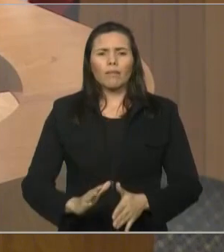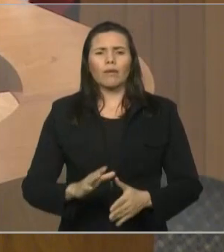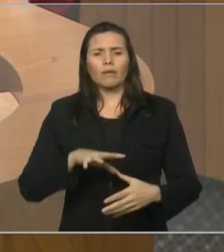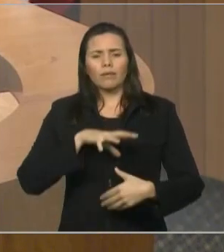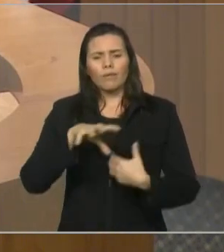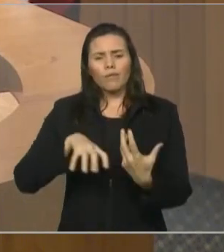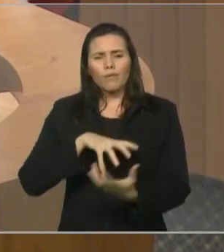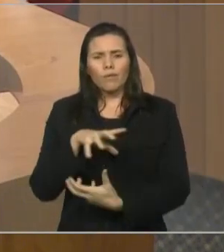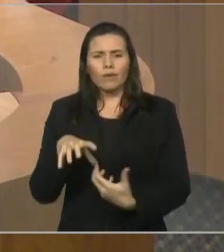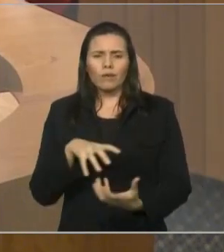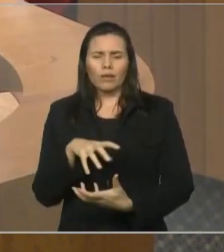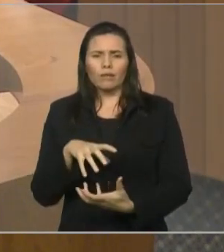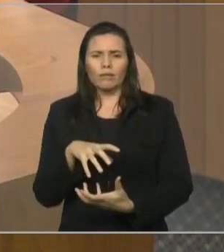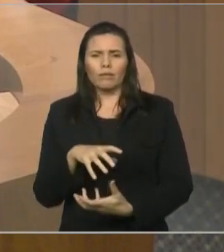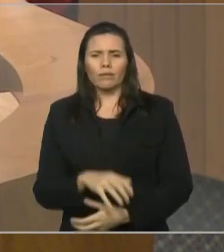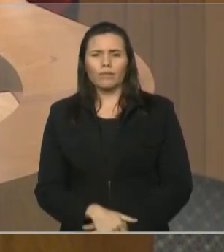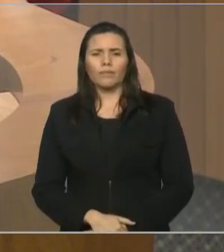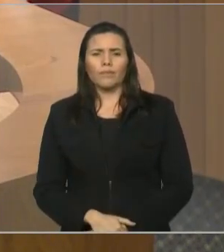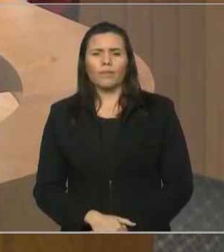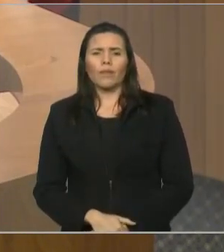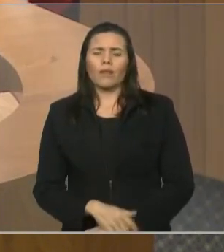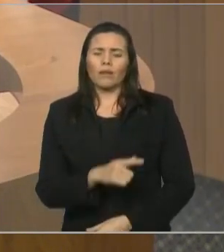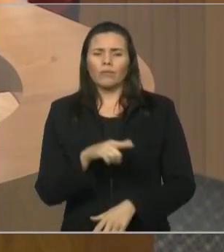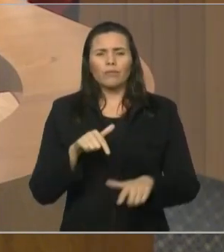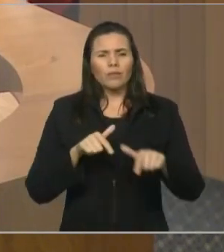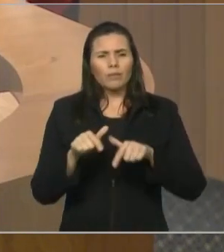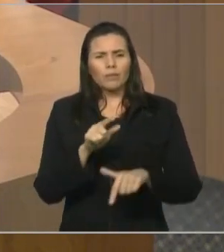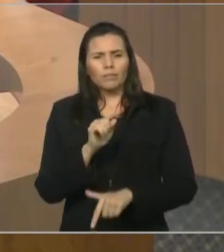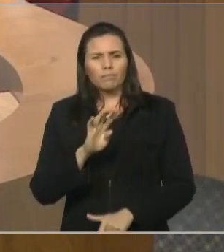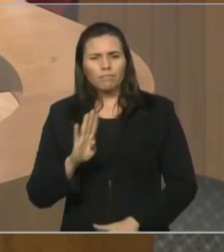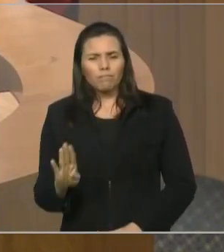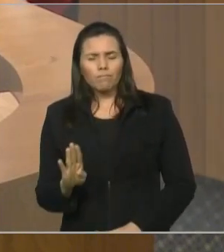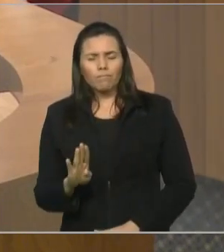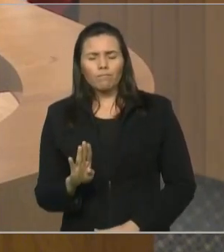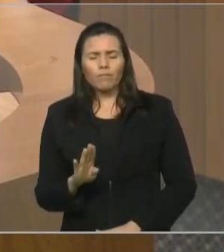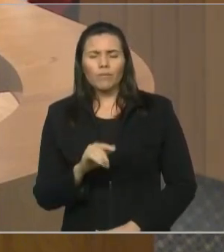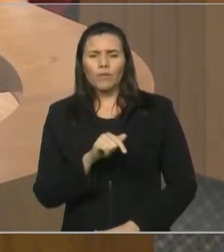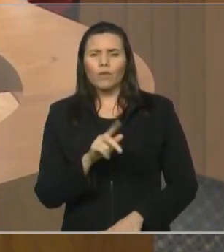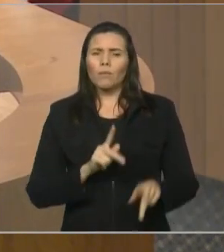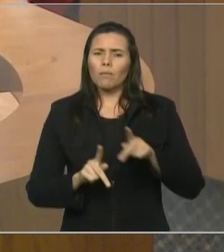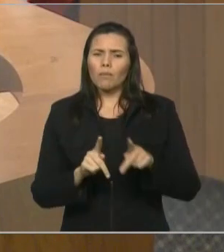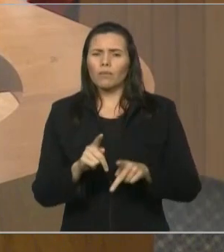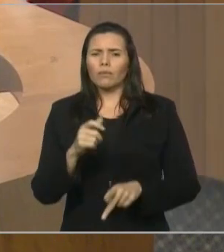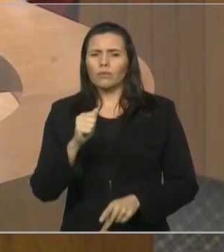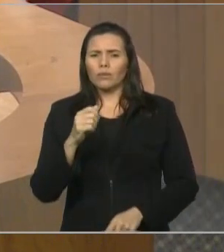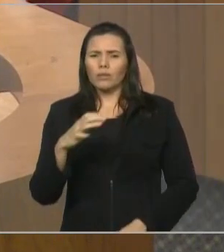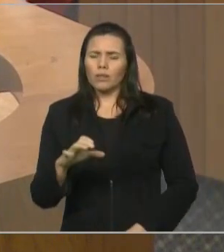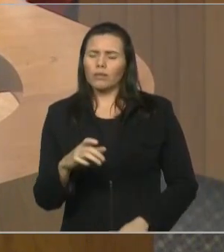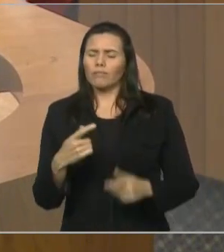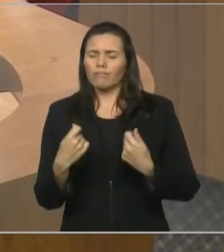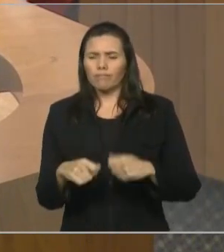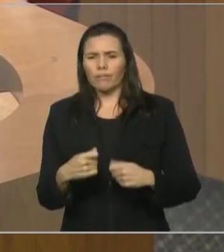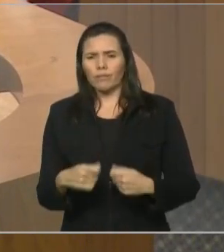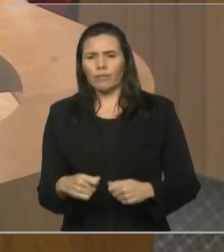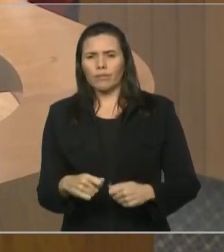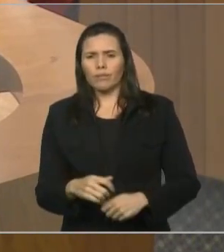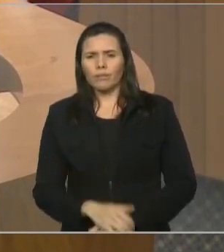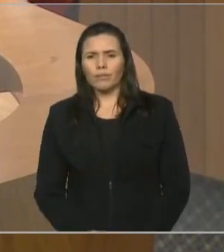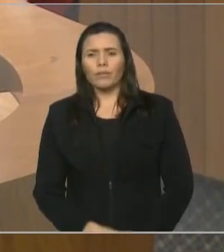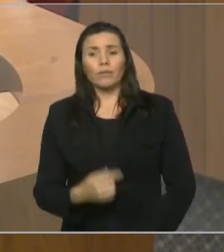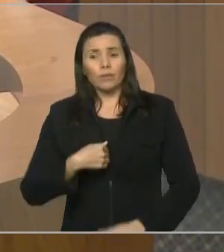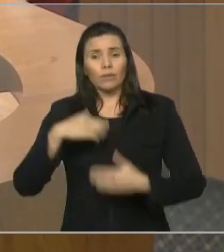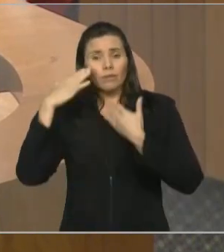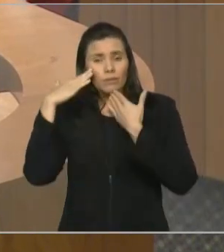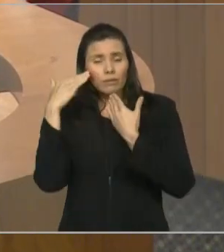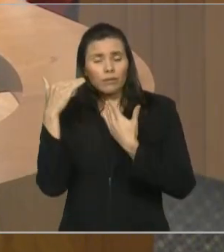o trabalho público de que o povo de Açailândia tanto precisa.